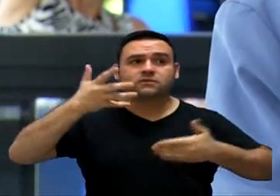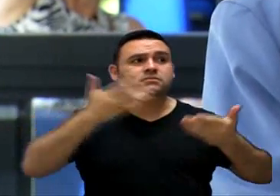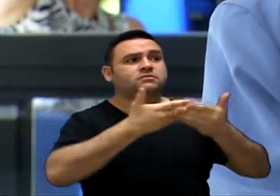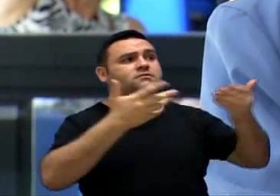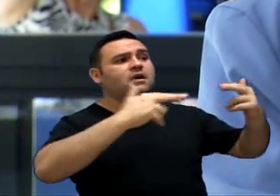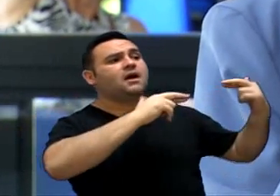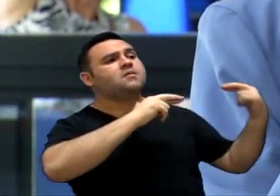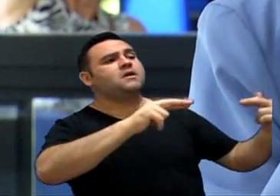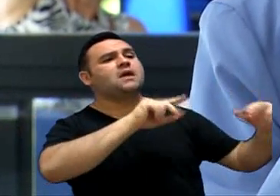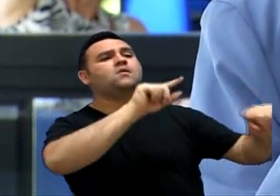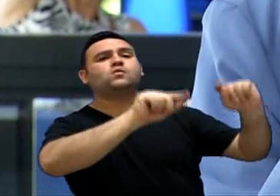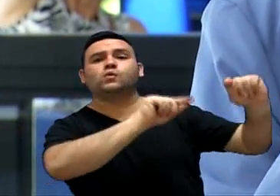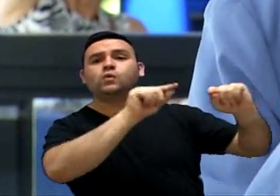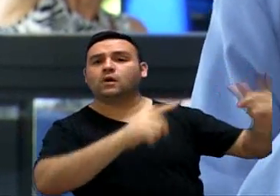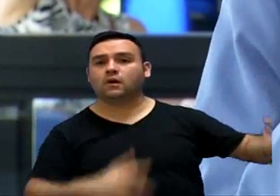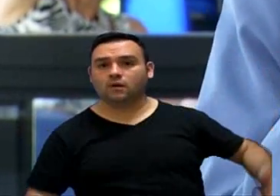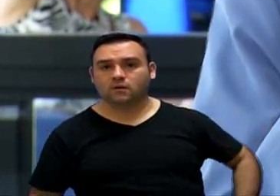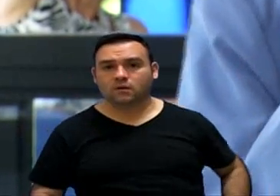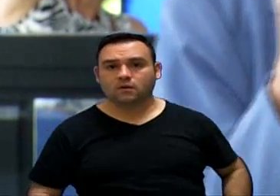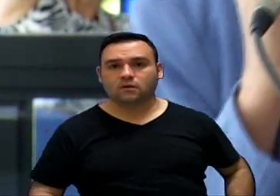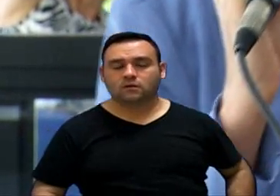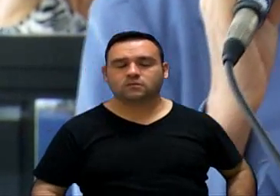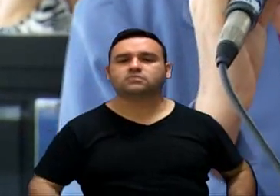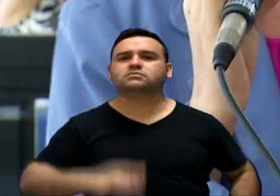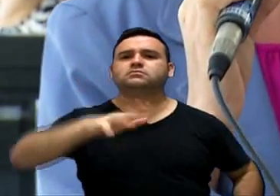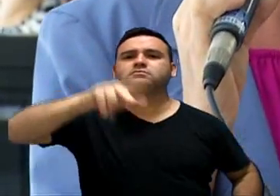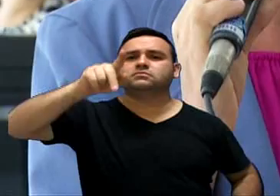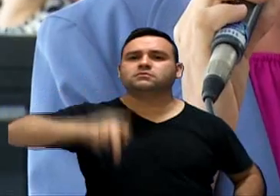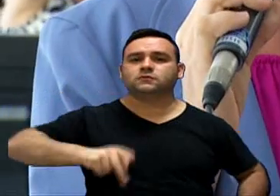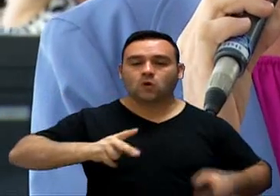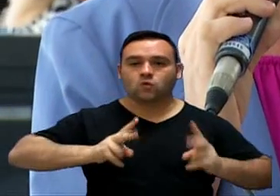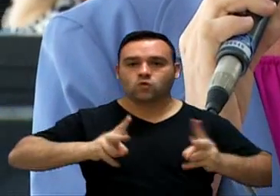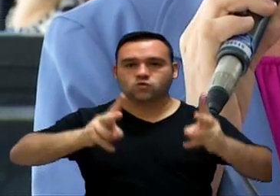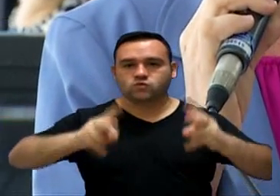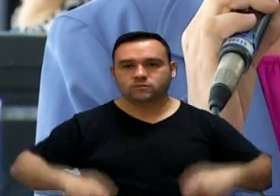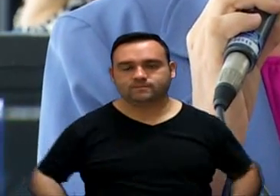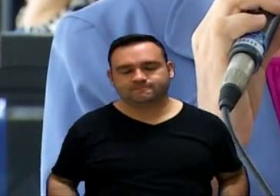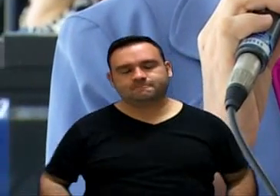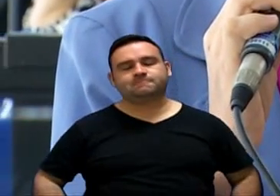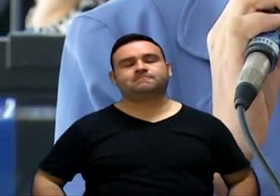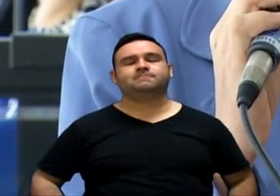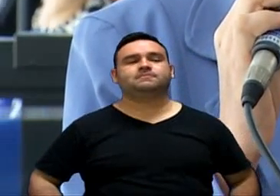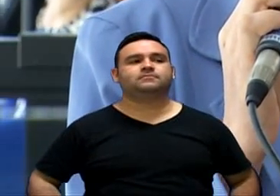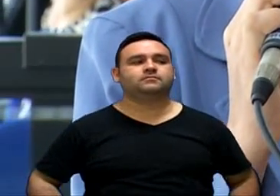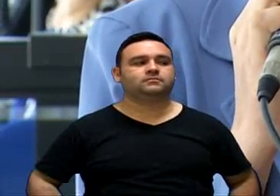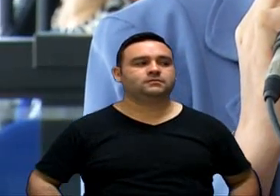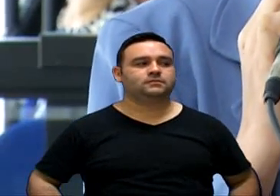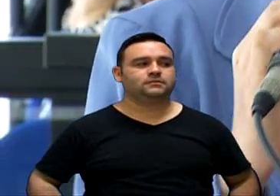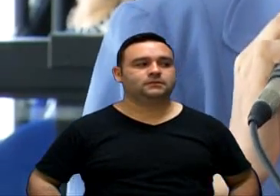vão respeitar. Senhor presidente, continuando.